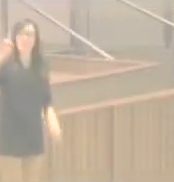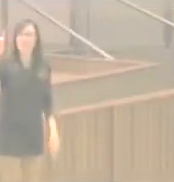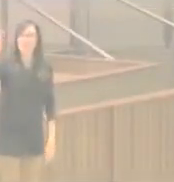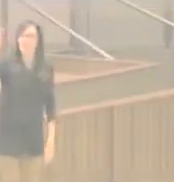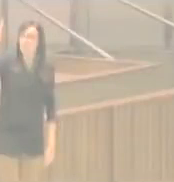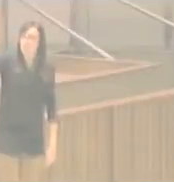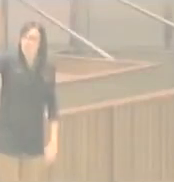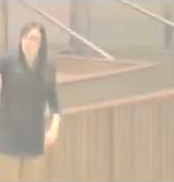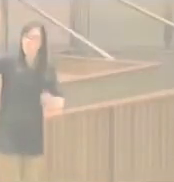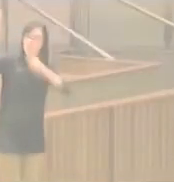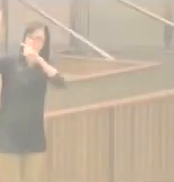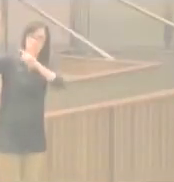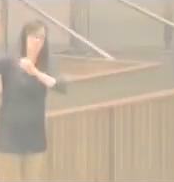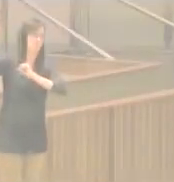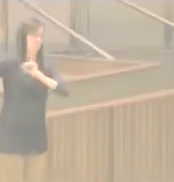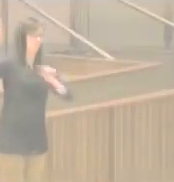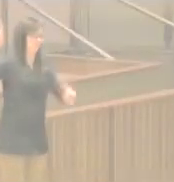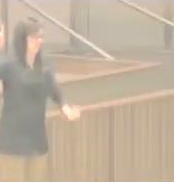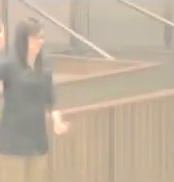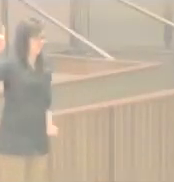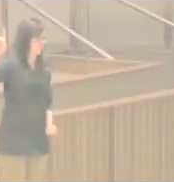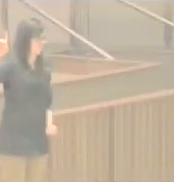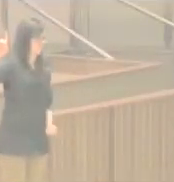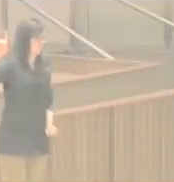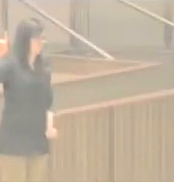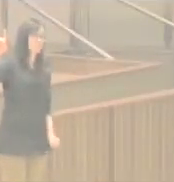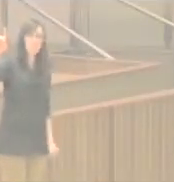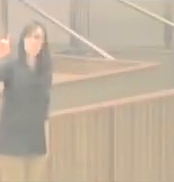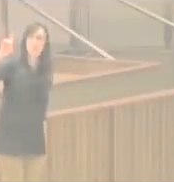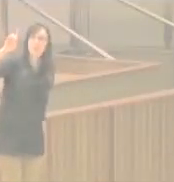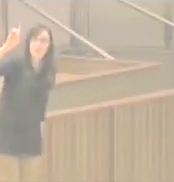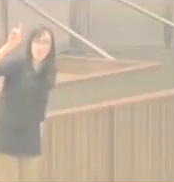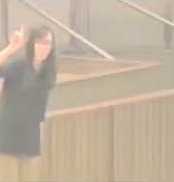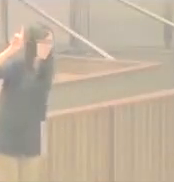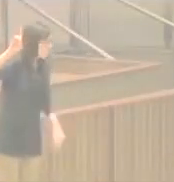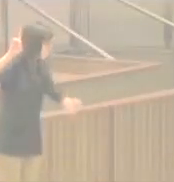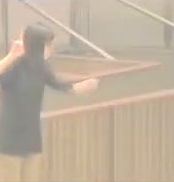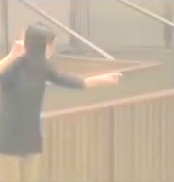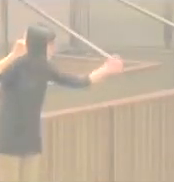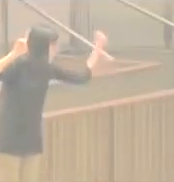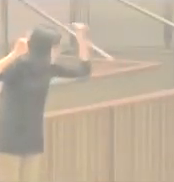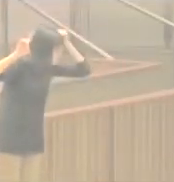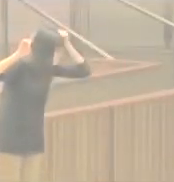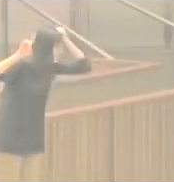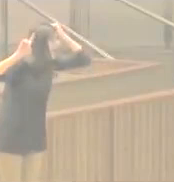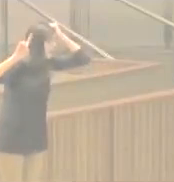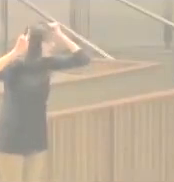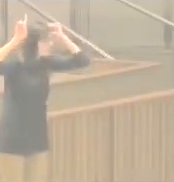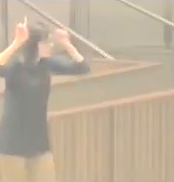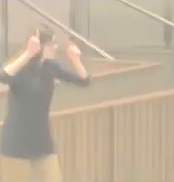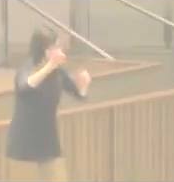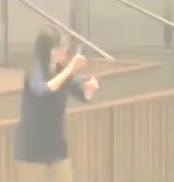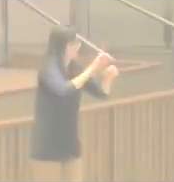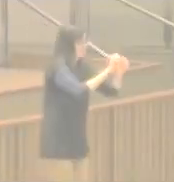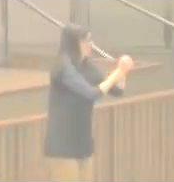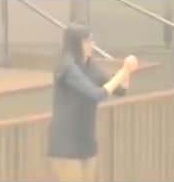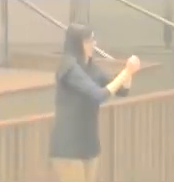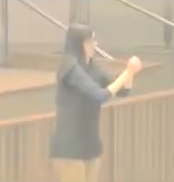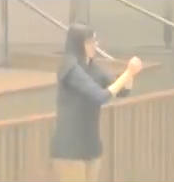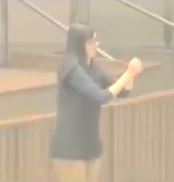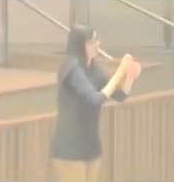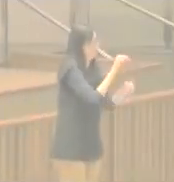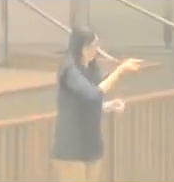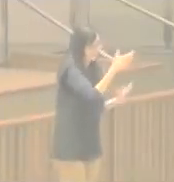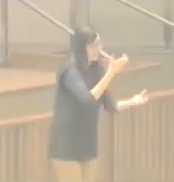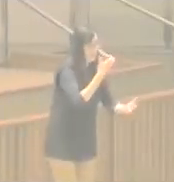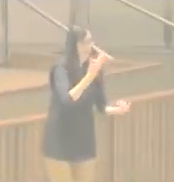és, ó Senhor, o Deus dos que se arrependem. Se você quer mover o